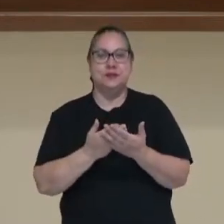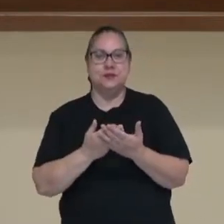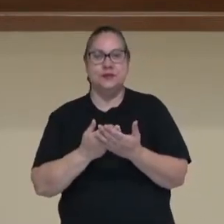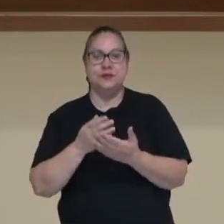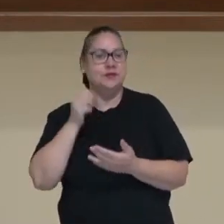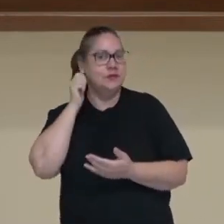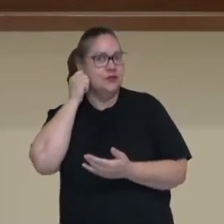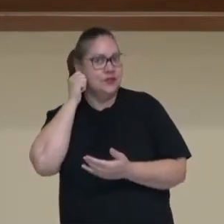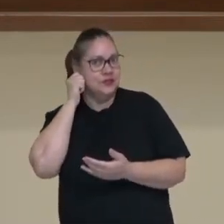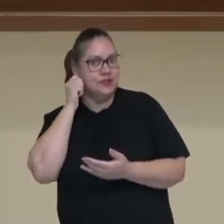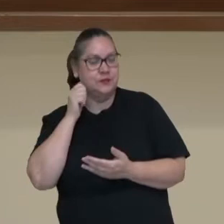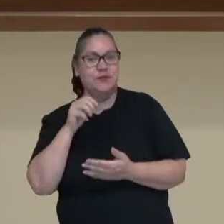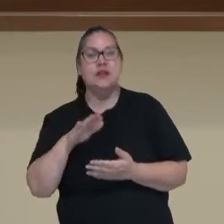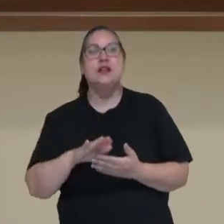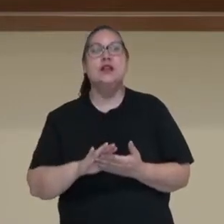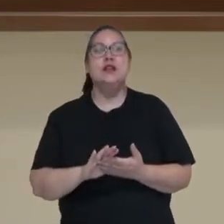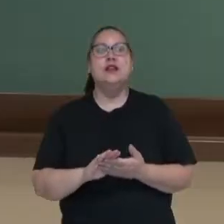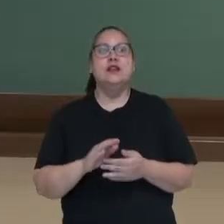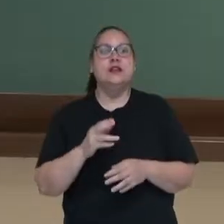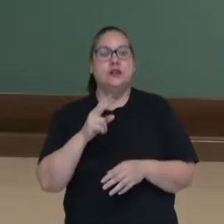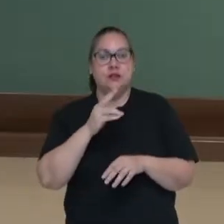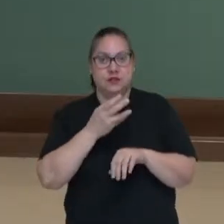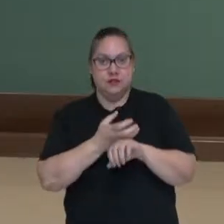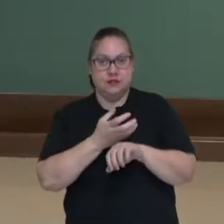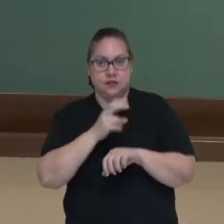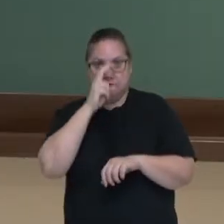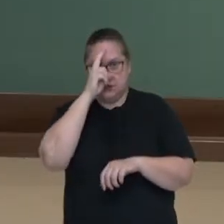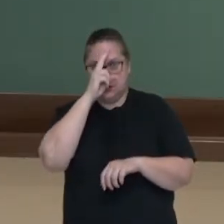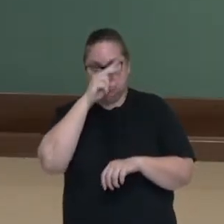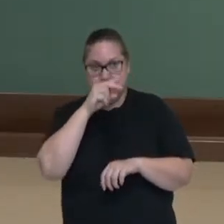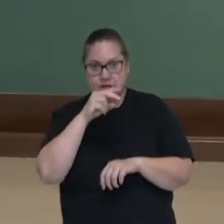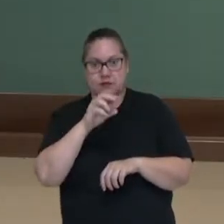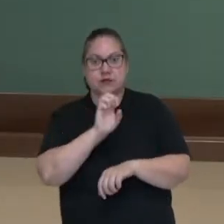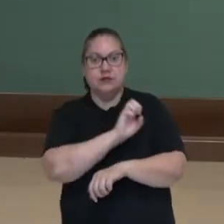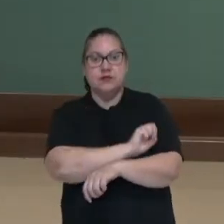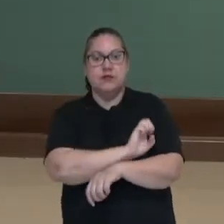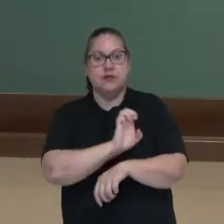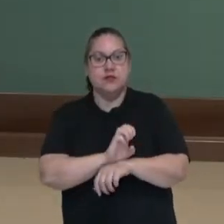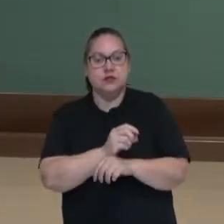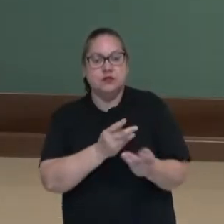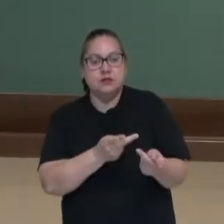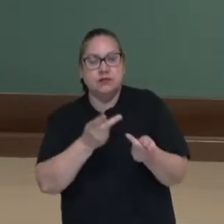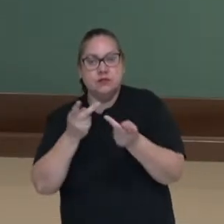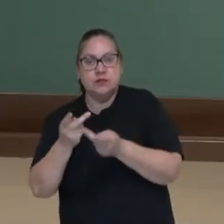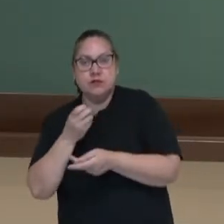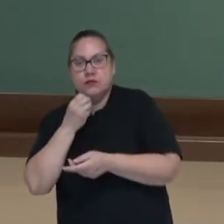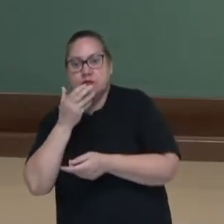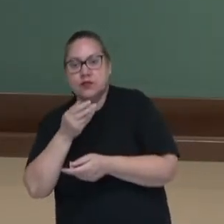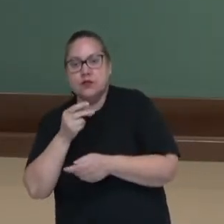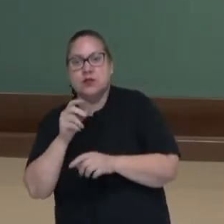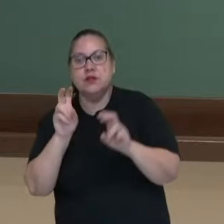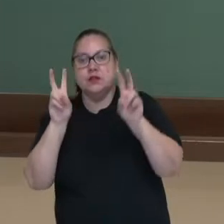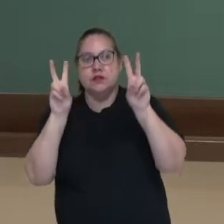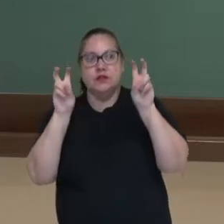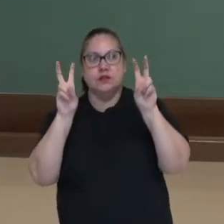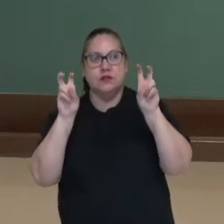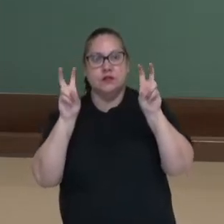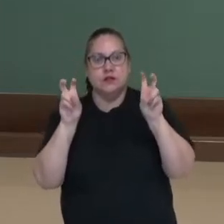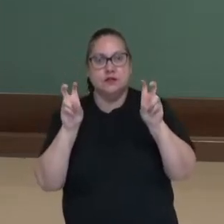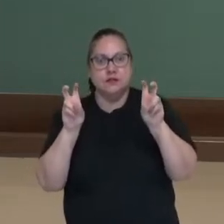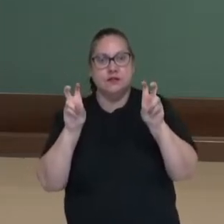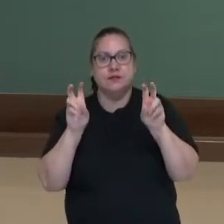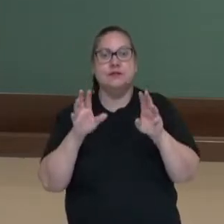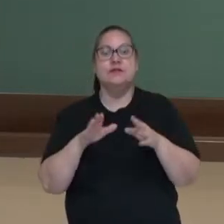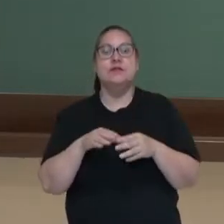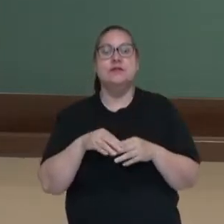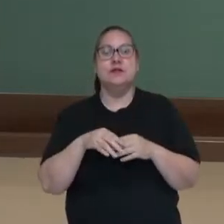interpretação de Libras desta aula. Em nome da Secretaria da Educação do Estado do Paraná, sejam todos bem-vindos. O nosso tema, vai dar pano